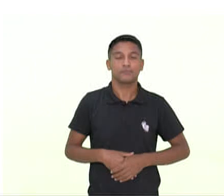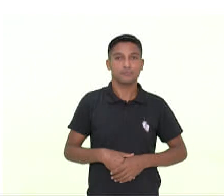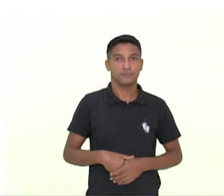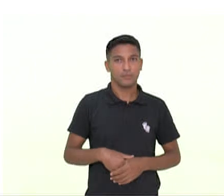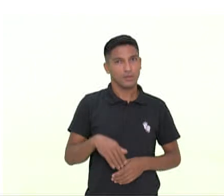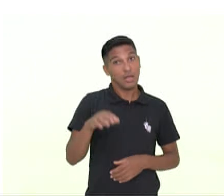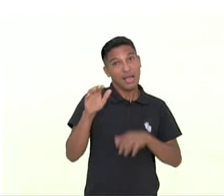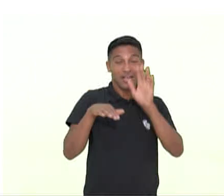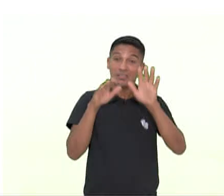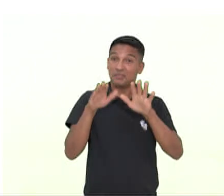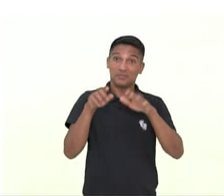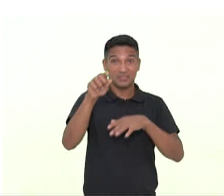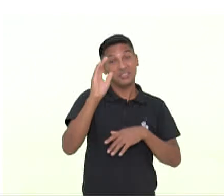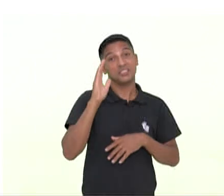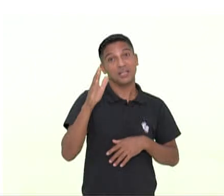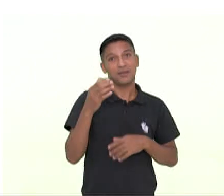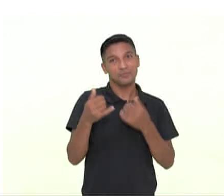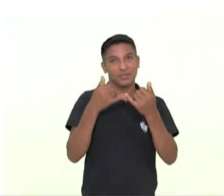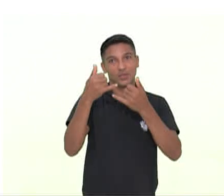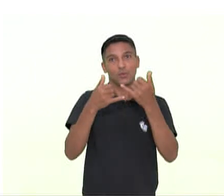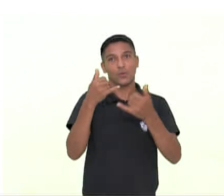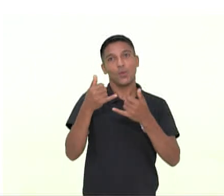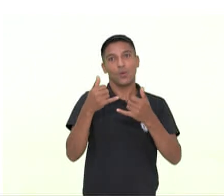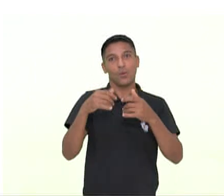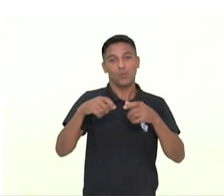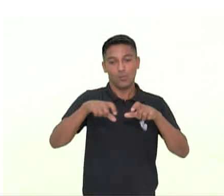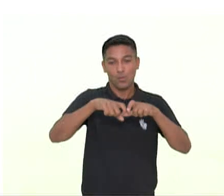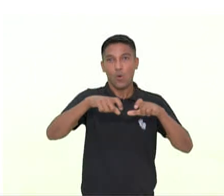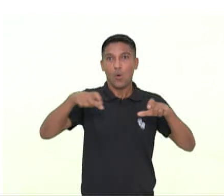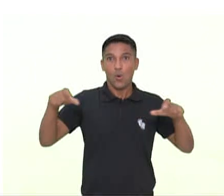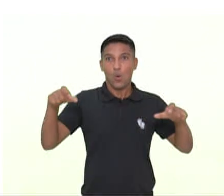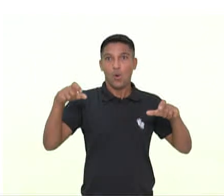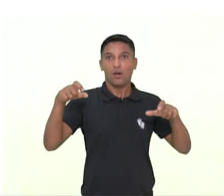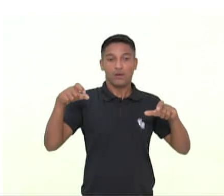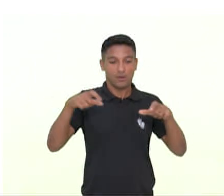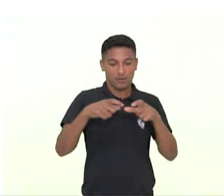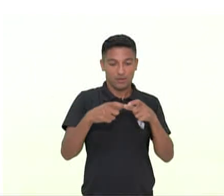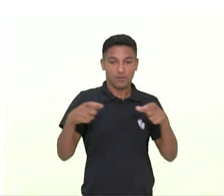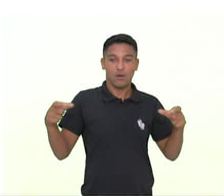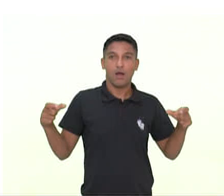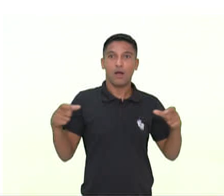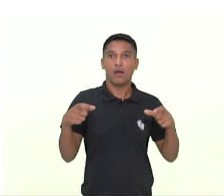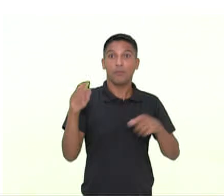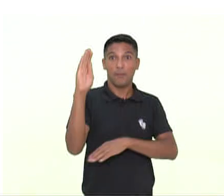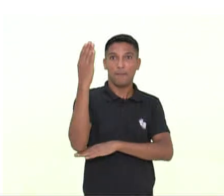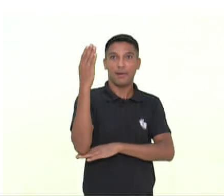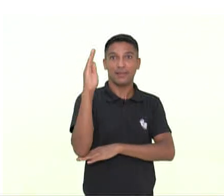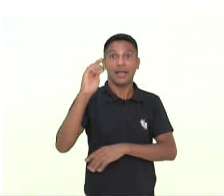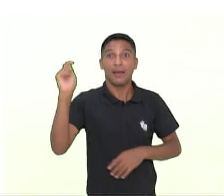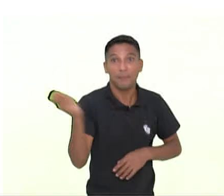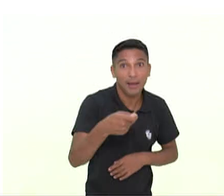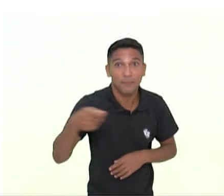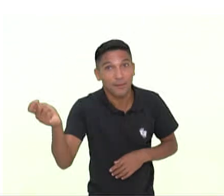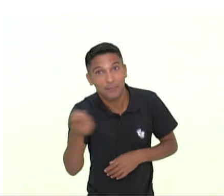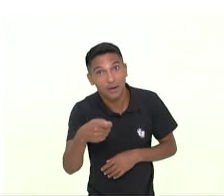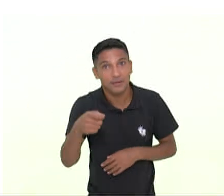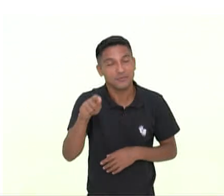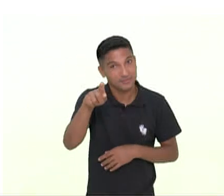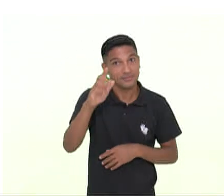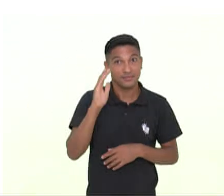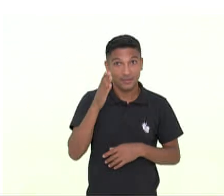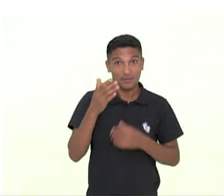de madeira né utilizada para se defender ou atacar ou na até para caçar